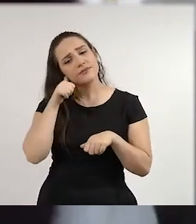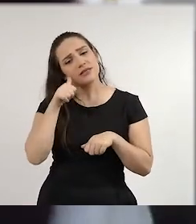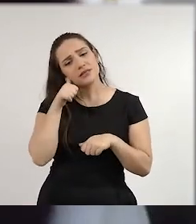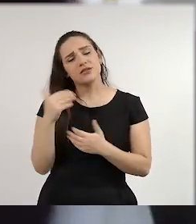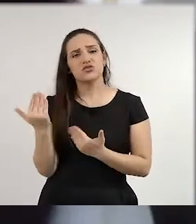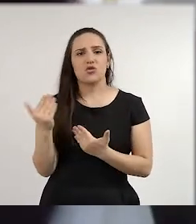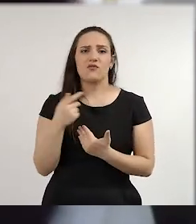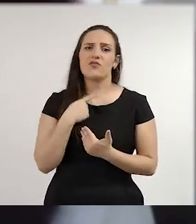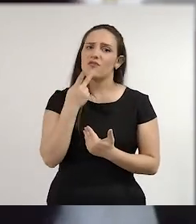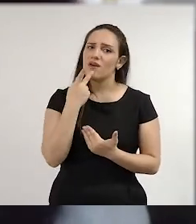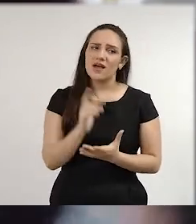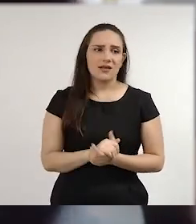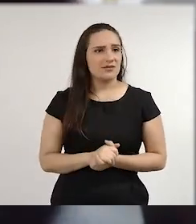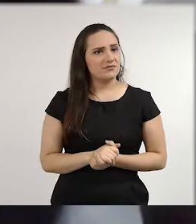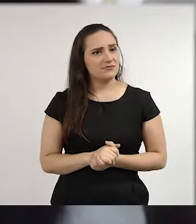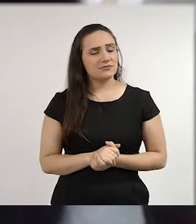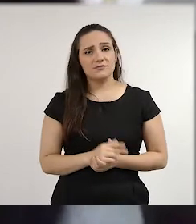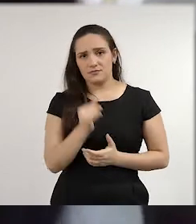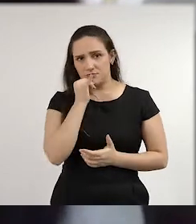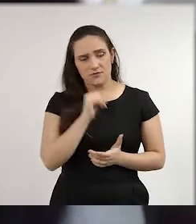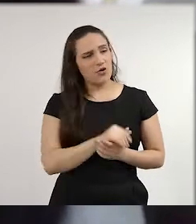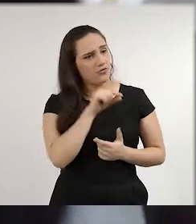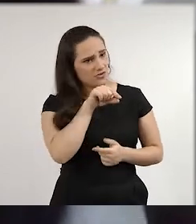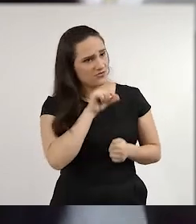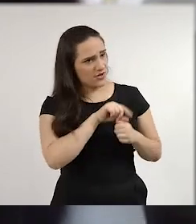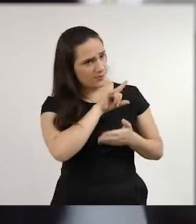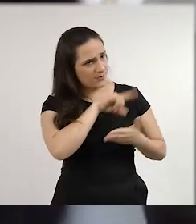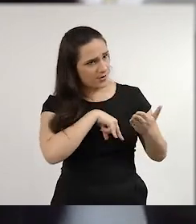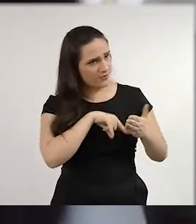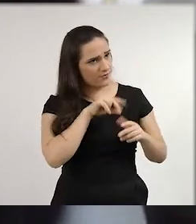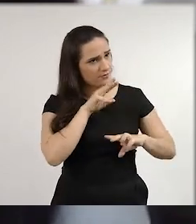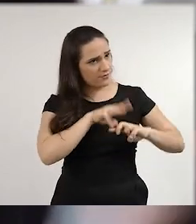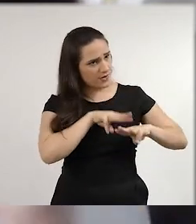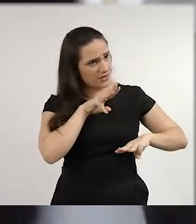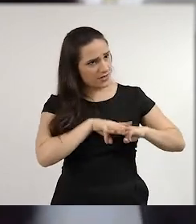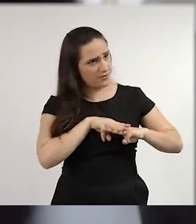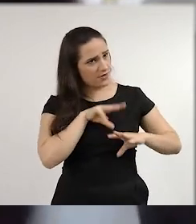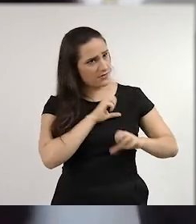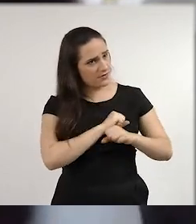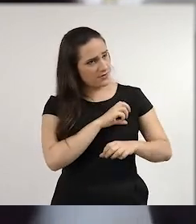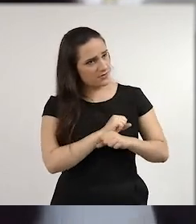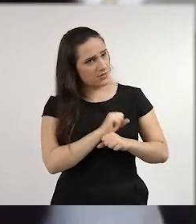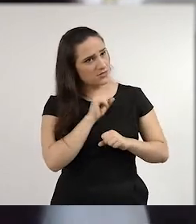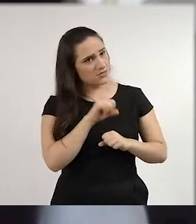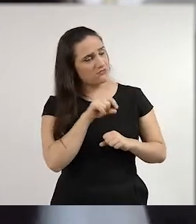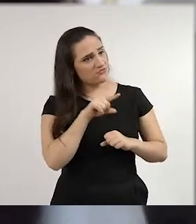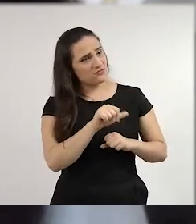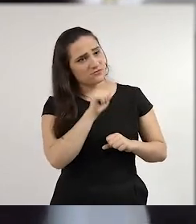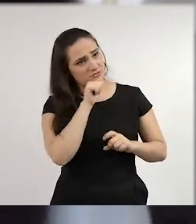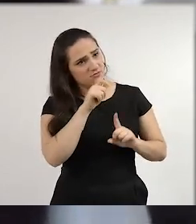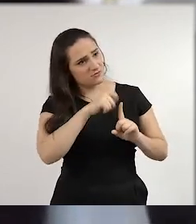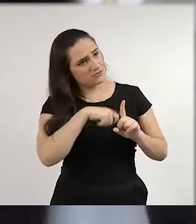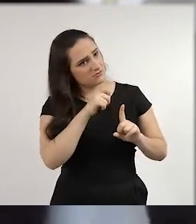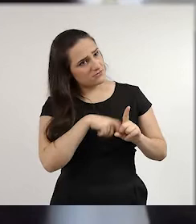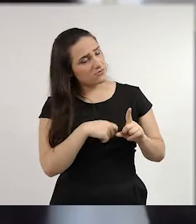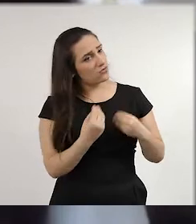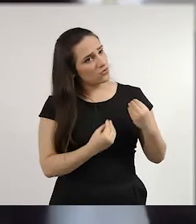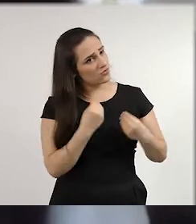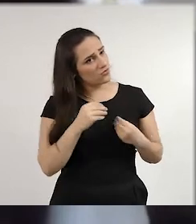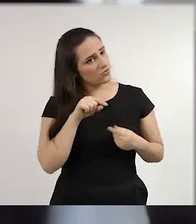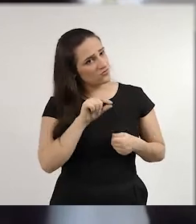na família, você vai fazer uma prova de matemática e a sua menstruação está atrasada, como é que